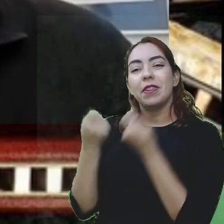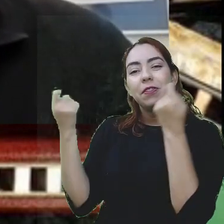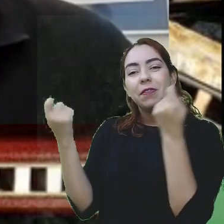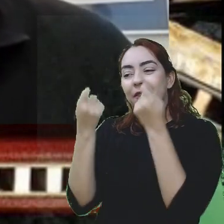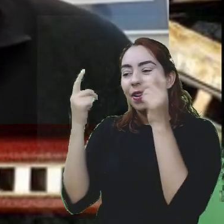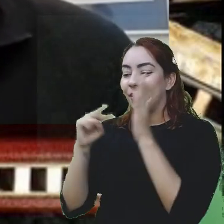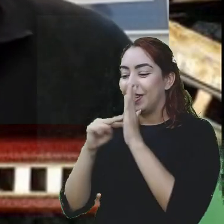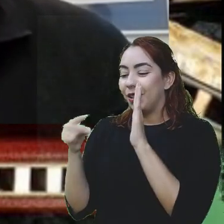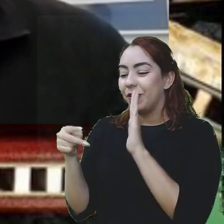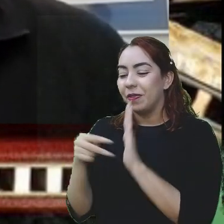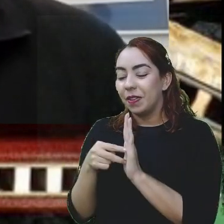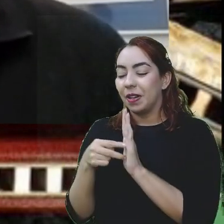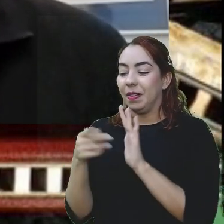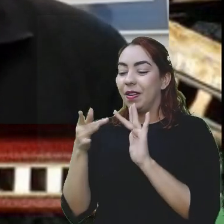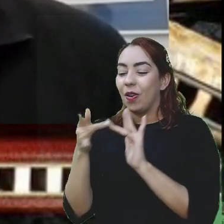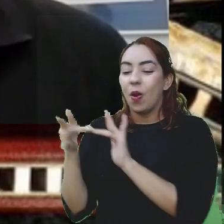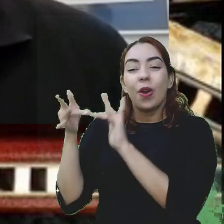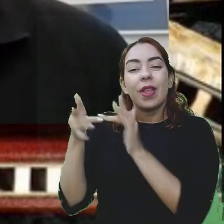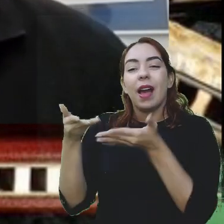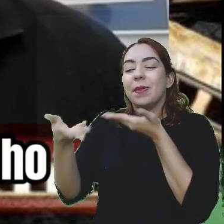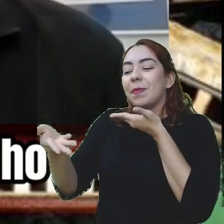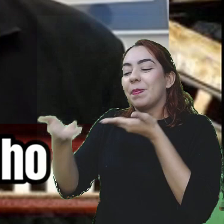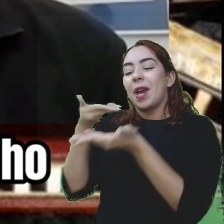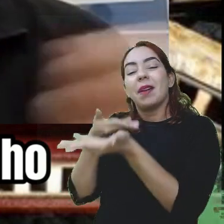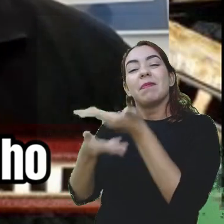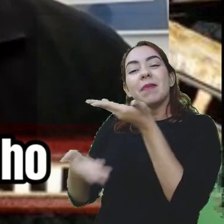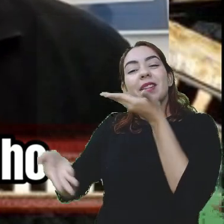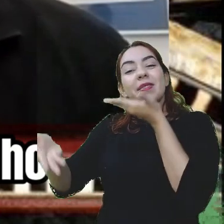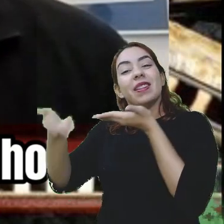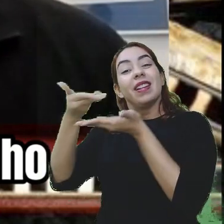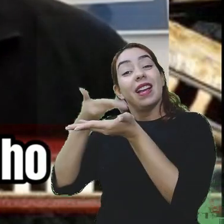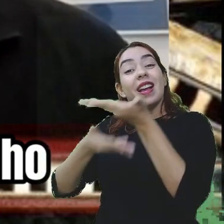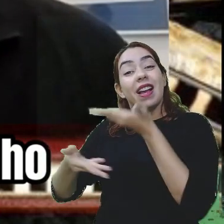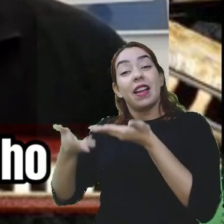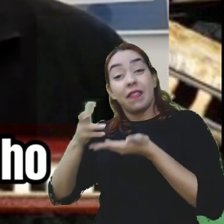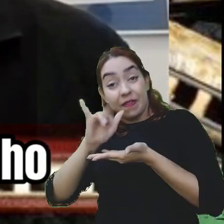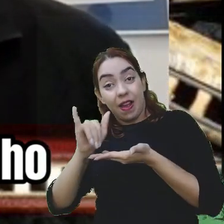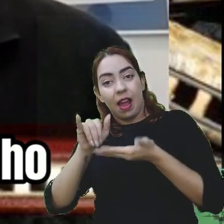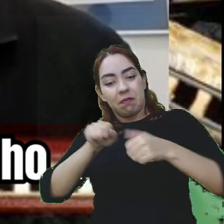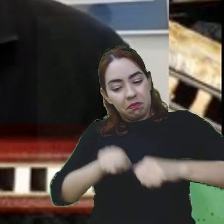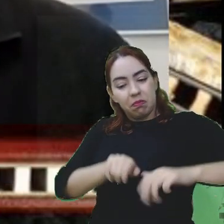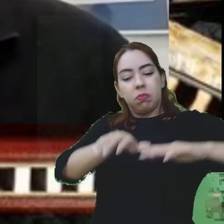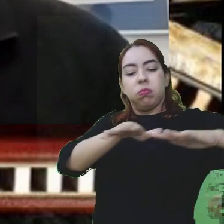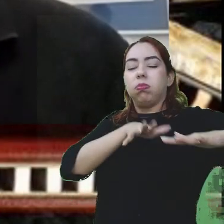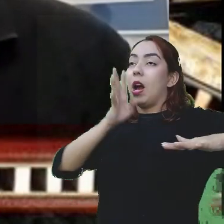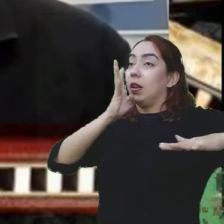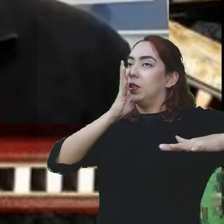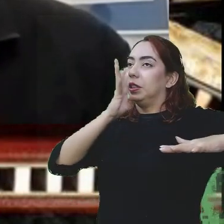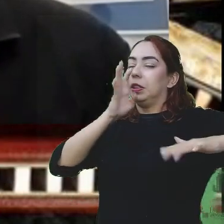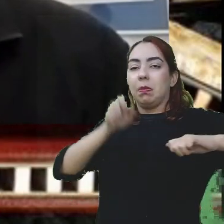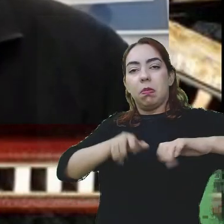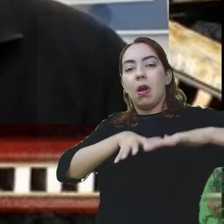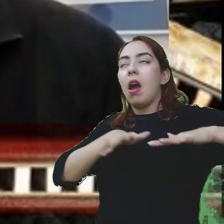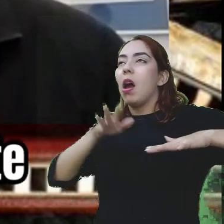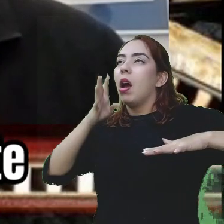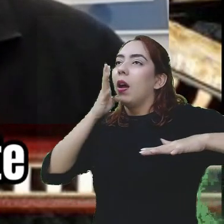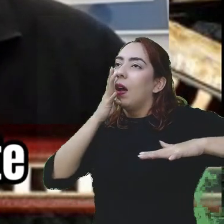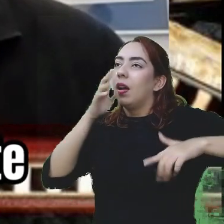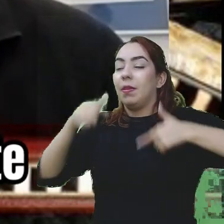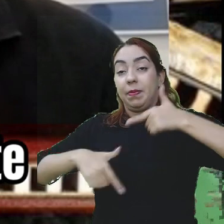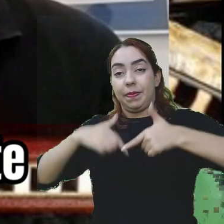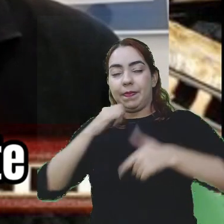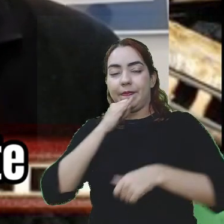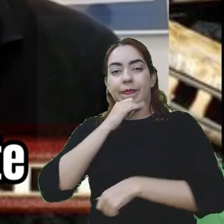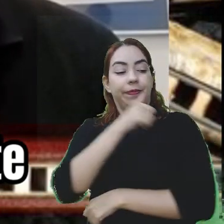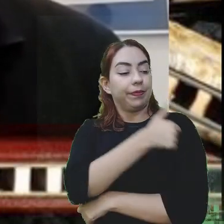são encontros, onde a gente traz o público para conhecer o nosso trabalho. A gente fez um show aqui no Rio, que eu